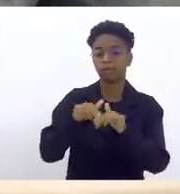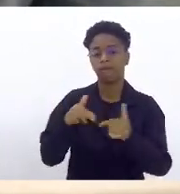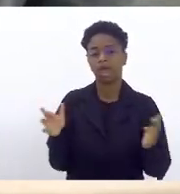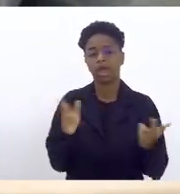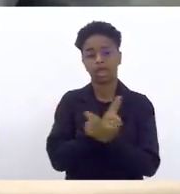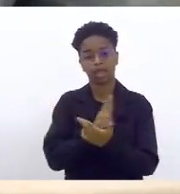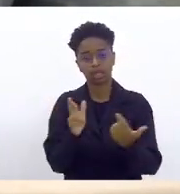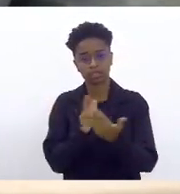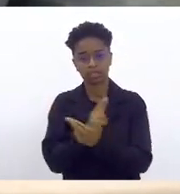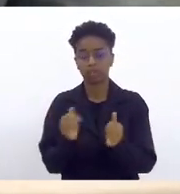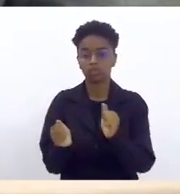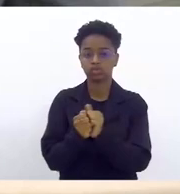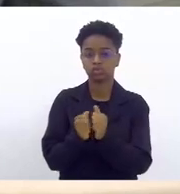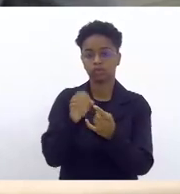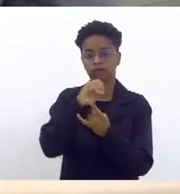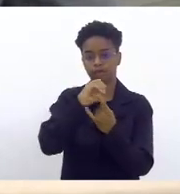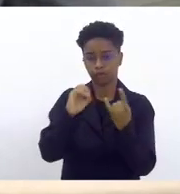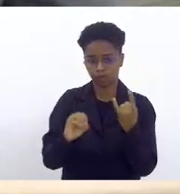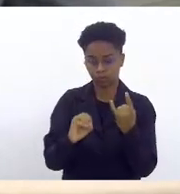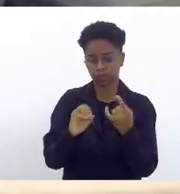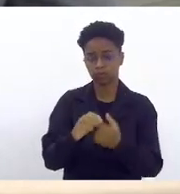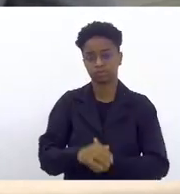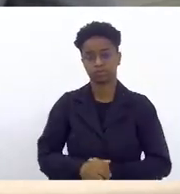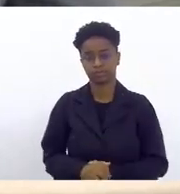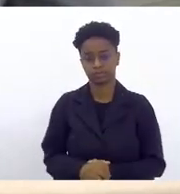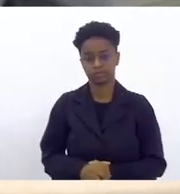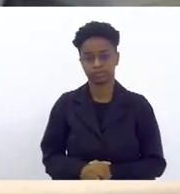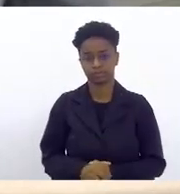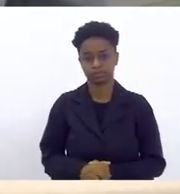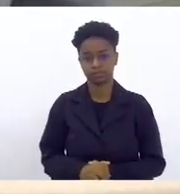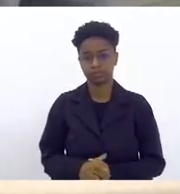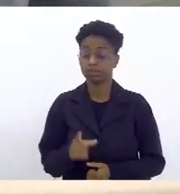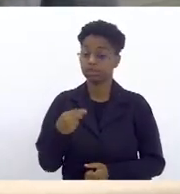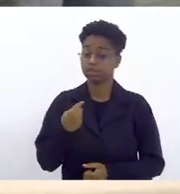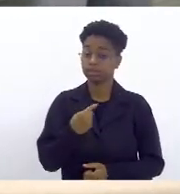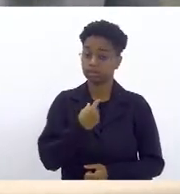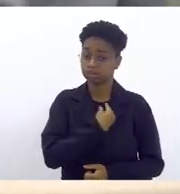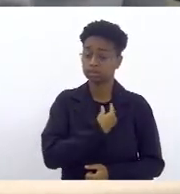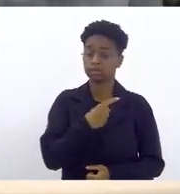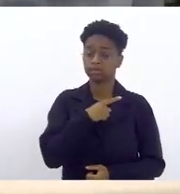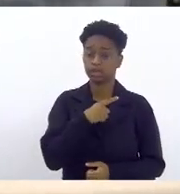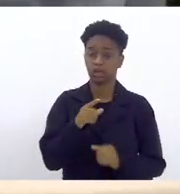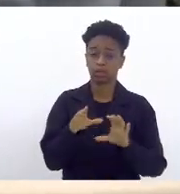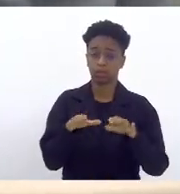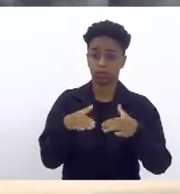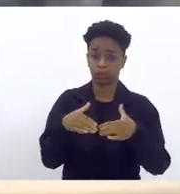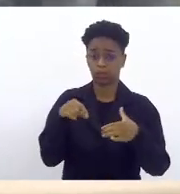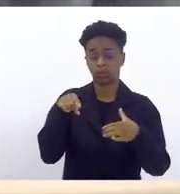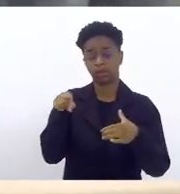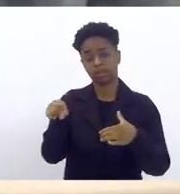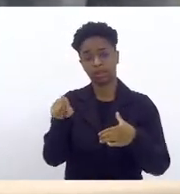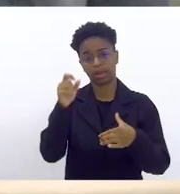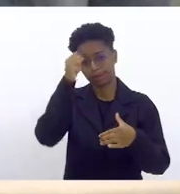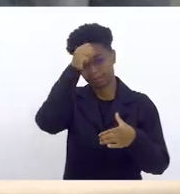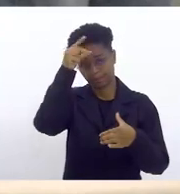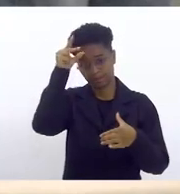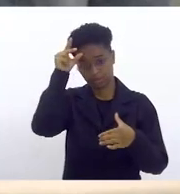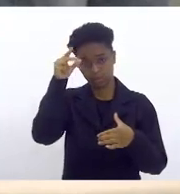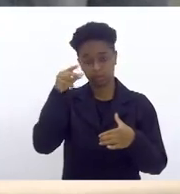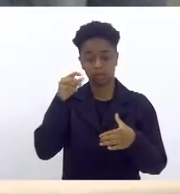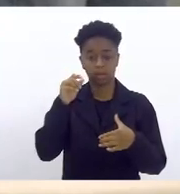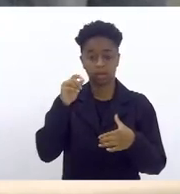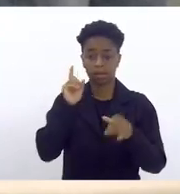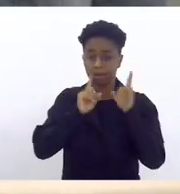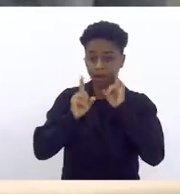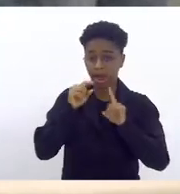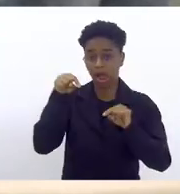junto da Fiocruz a gente tá com uma comissão da Prefeitura de Maricá inclusive em Cuba Nesse momento